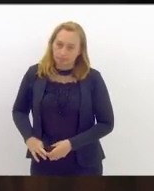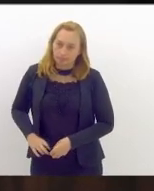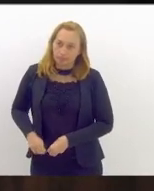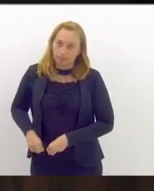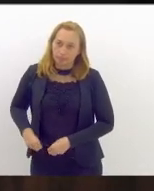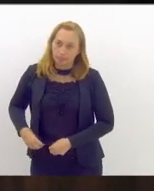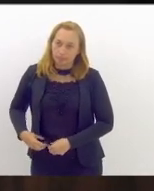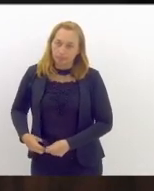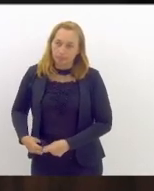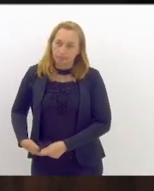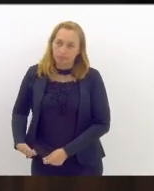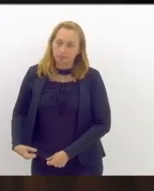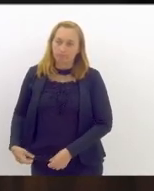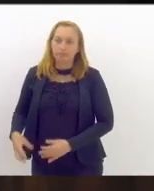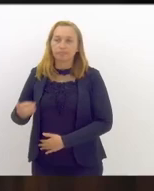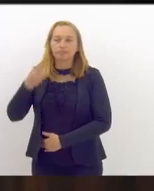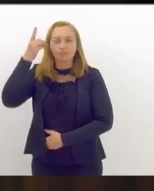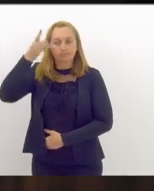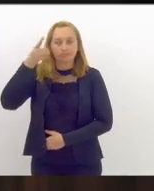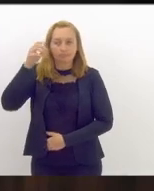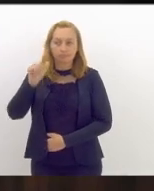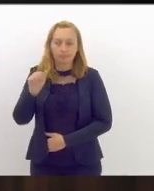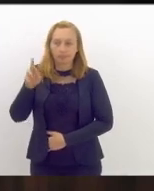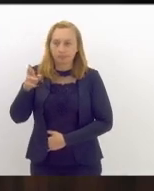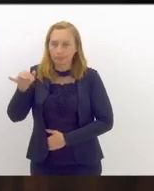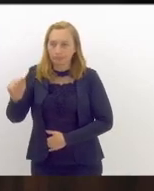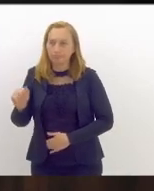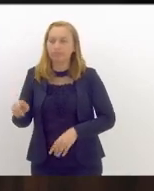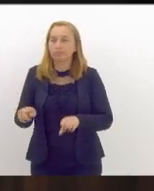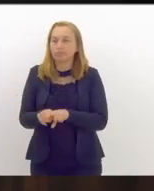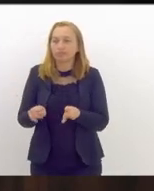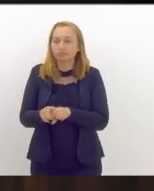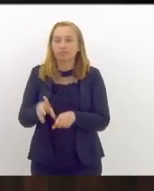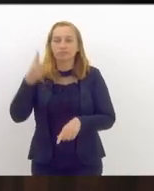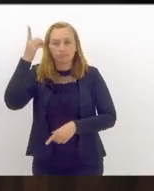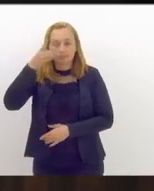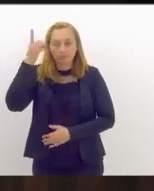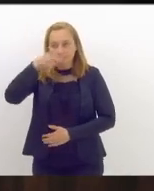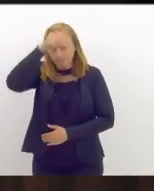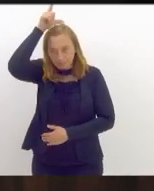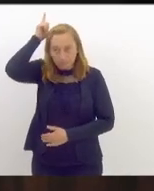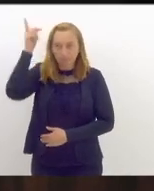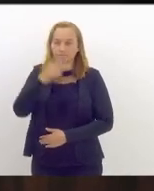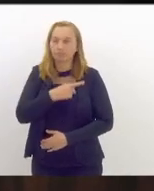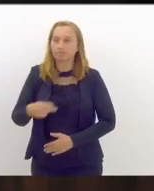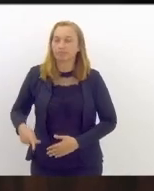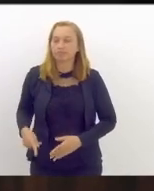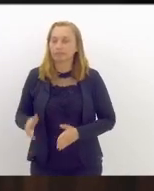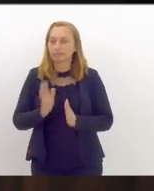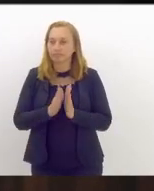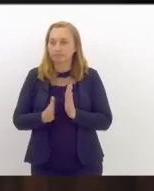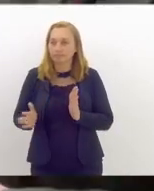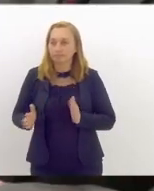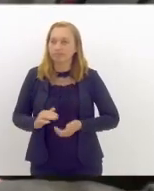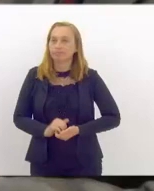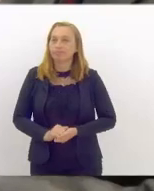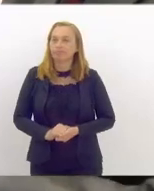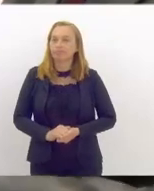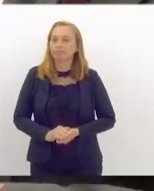Presidente e uma deputada Luis Paulo Presidente questão de ordens